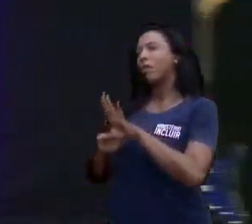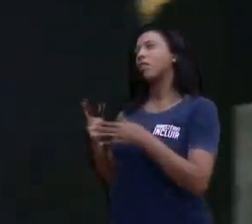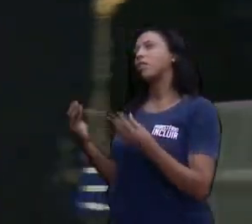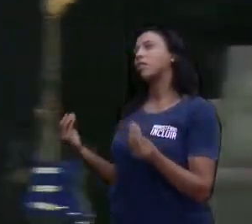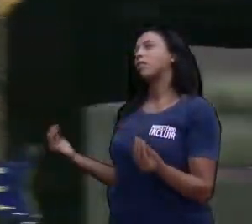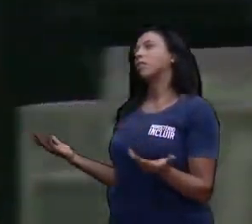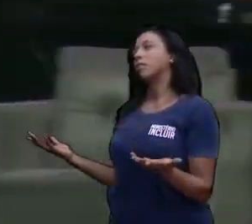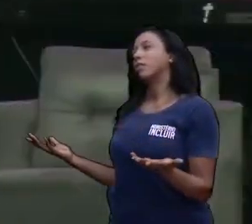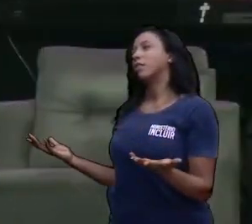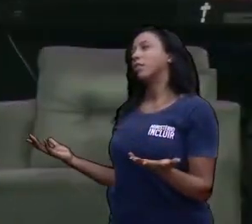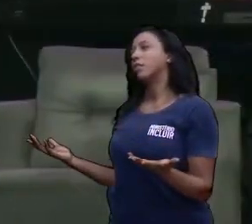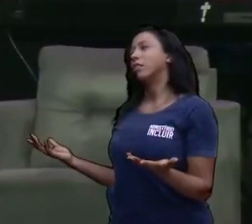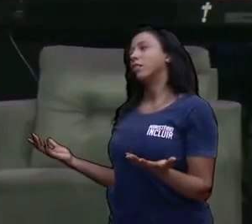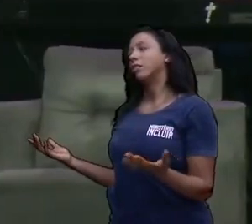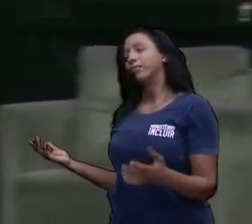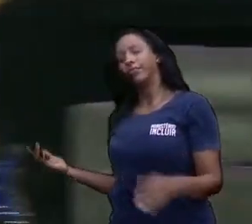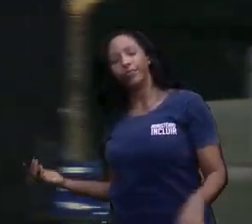costas sair